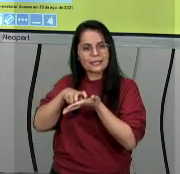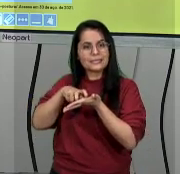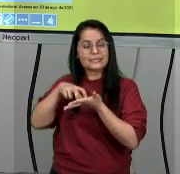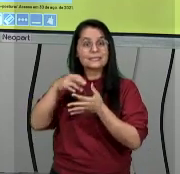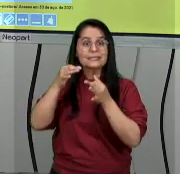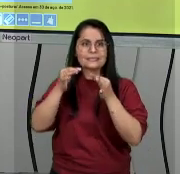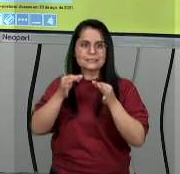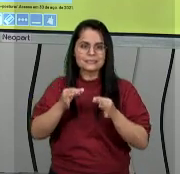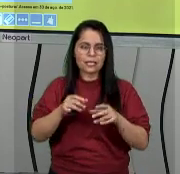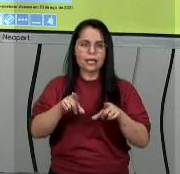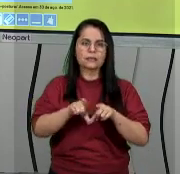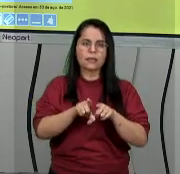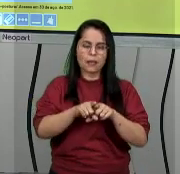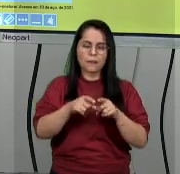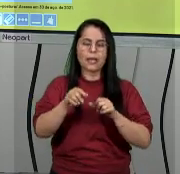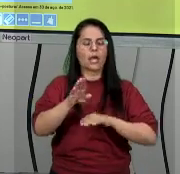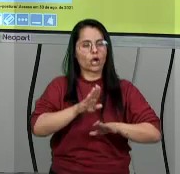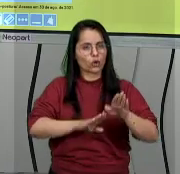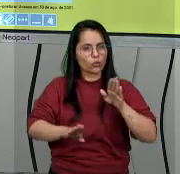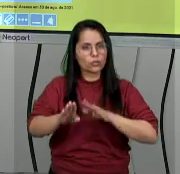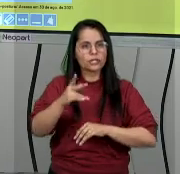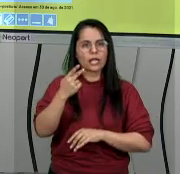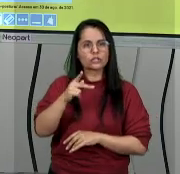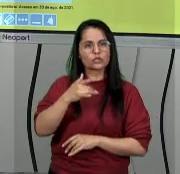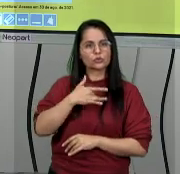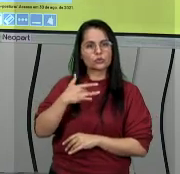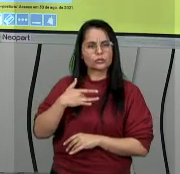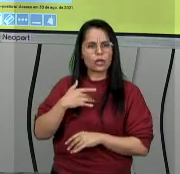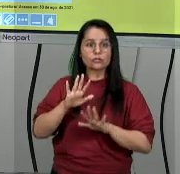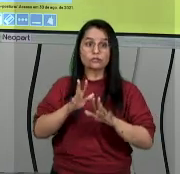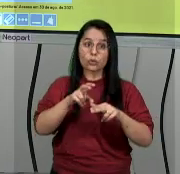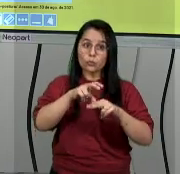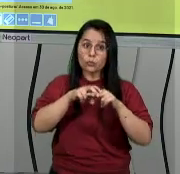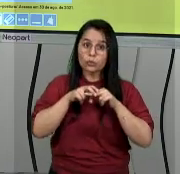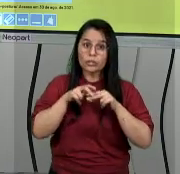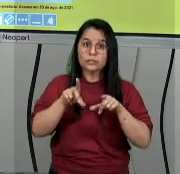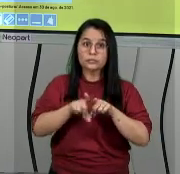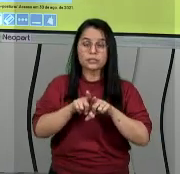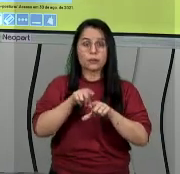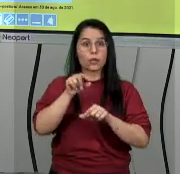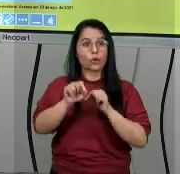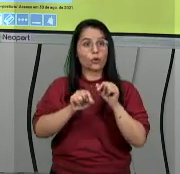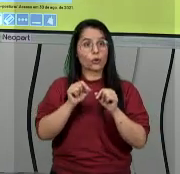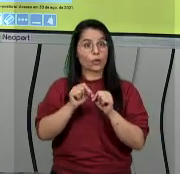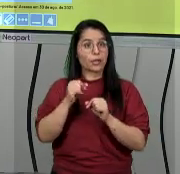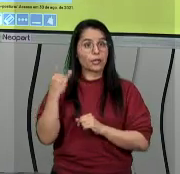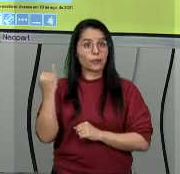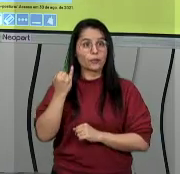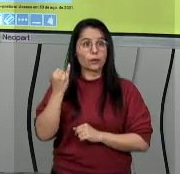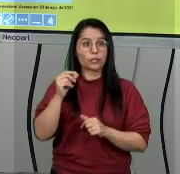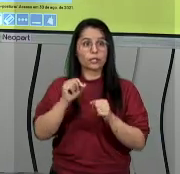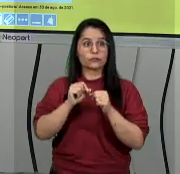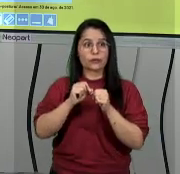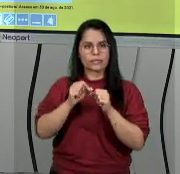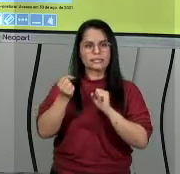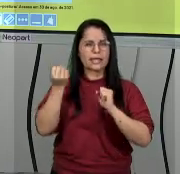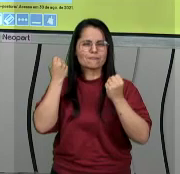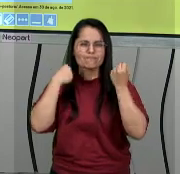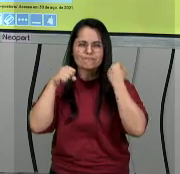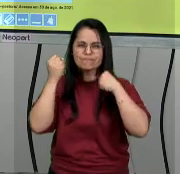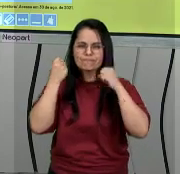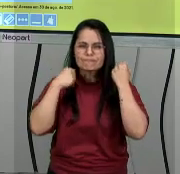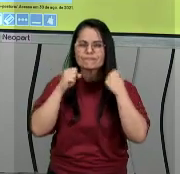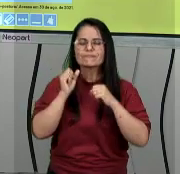é também um cuidado com a sua saúde. Por isso que também é importante a gente fazer, né, atividade